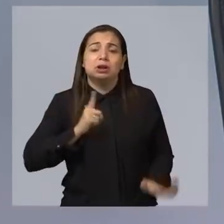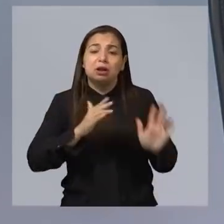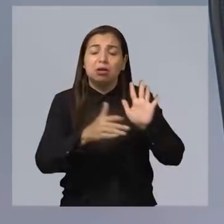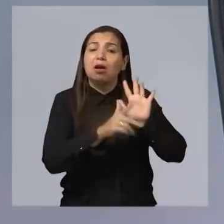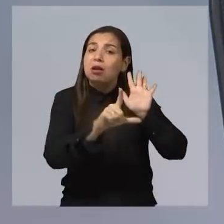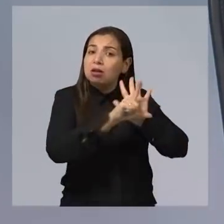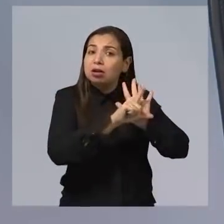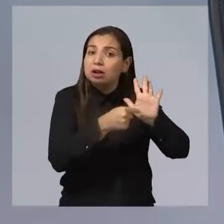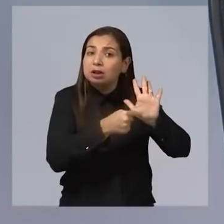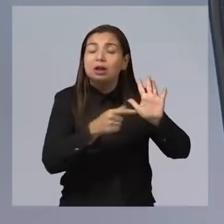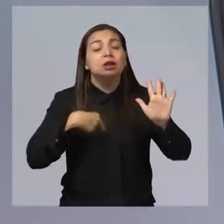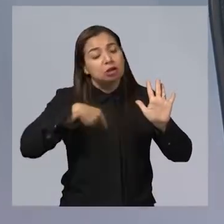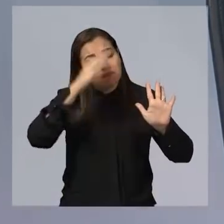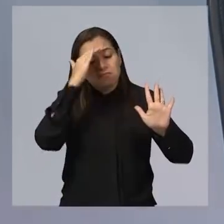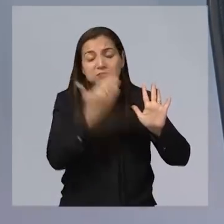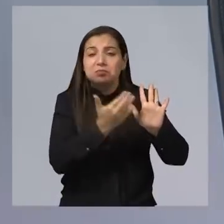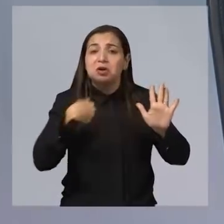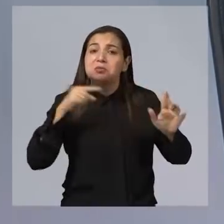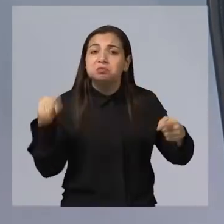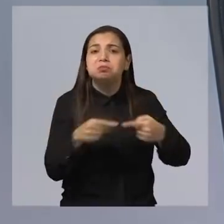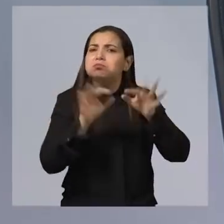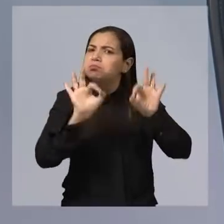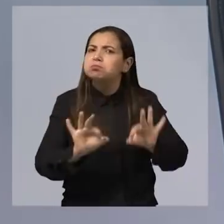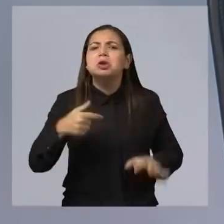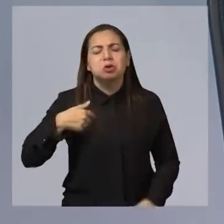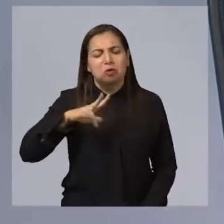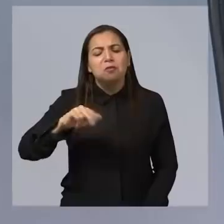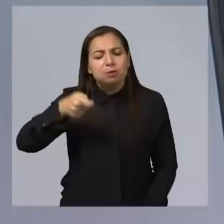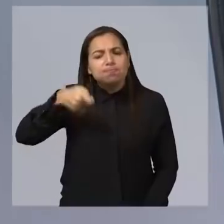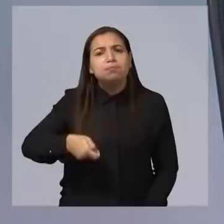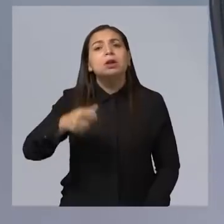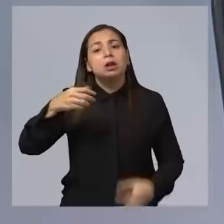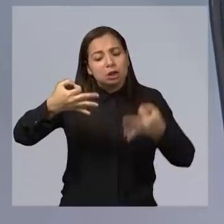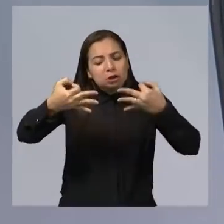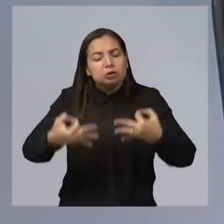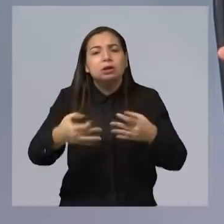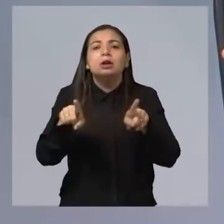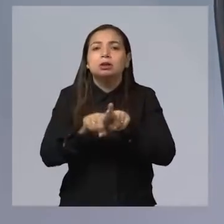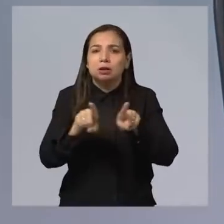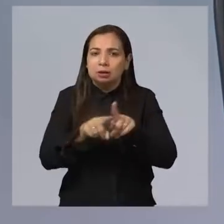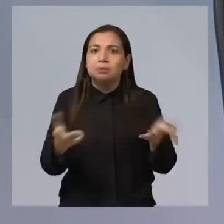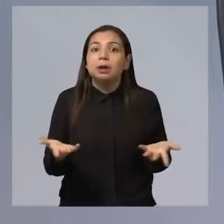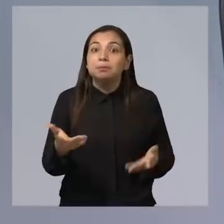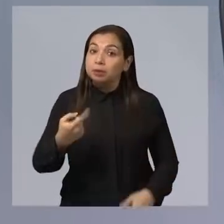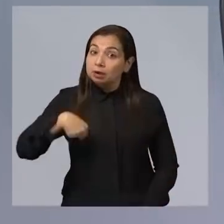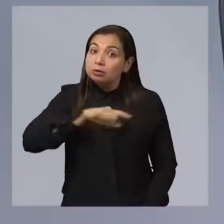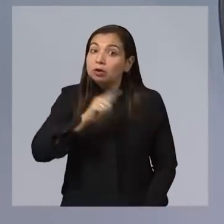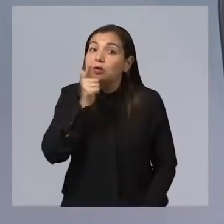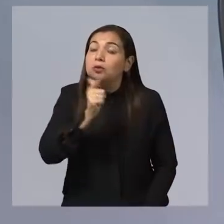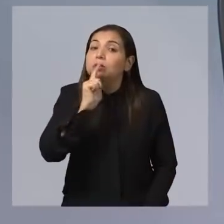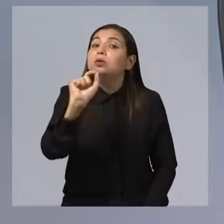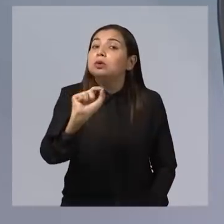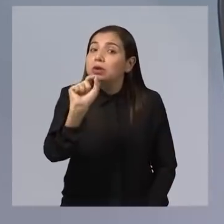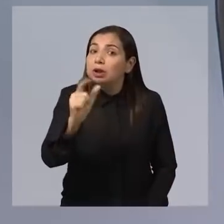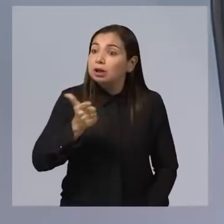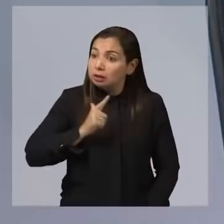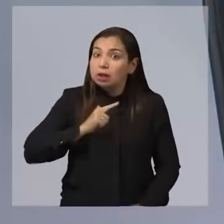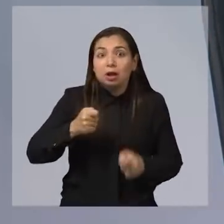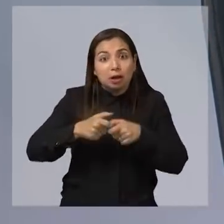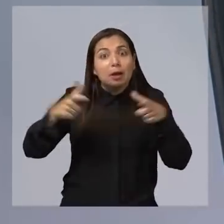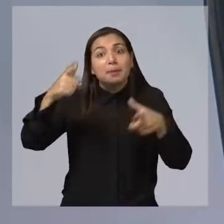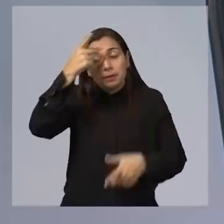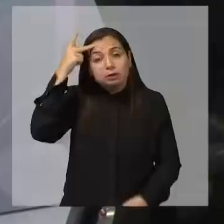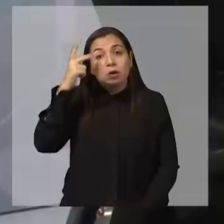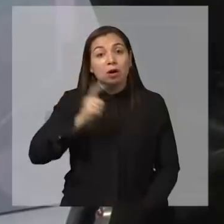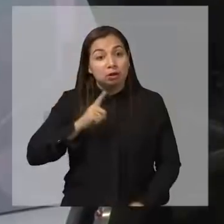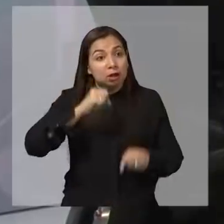fazer o que tem que ser feito dentro da lei e com rigidez e com disciplina. Agora, lógico, estamos aumentando vaga, né? Estamos construindo 4